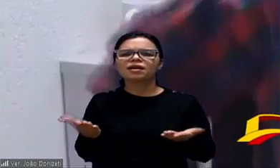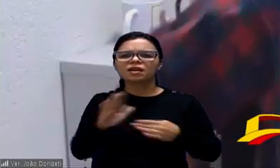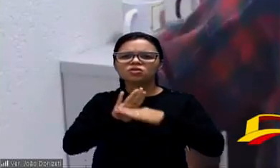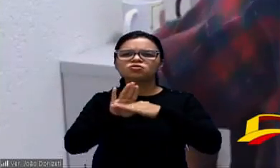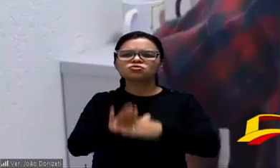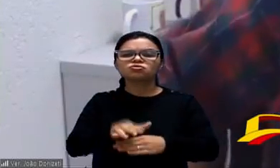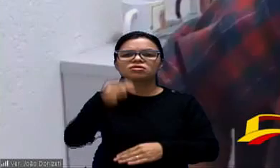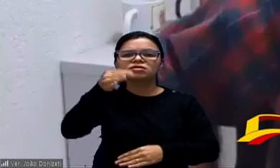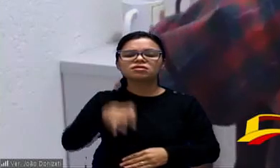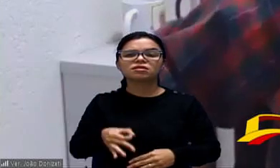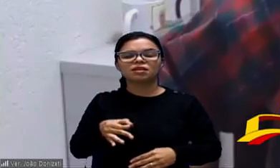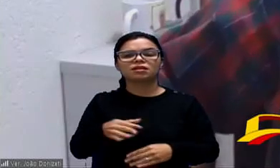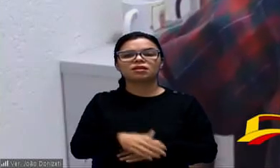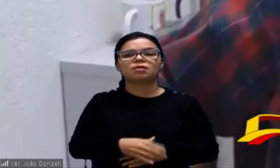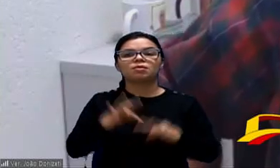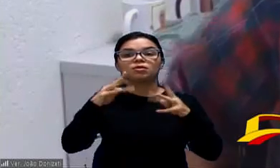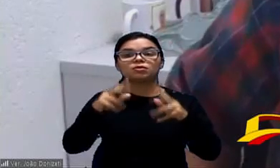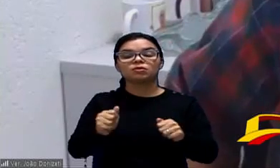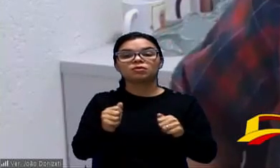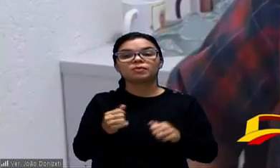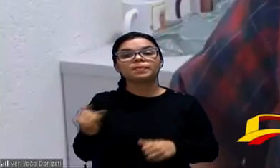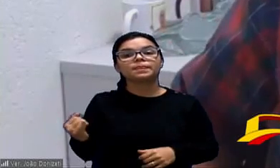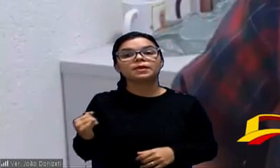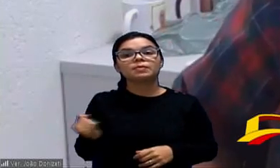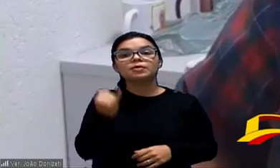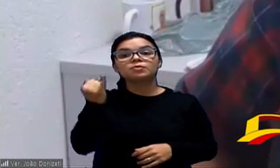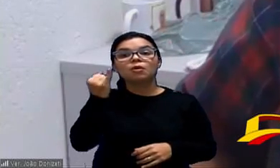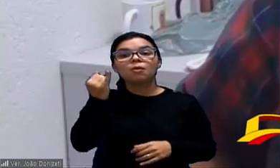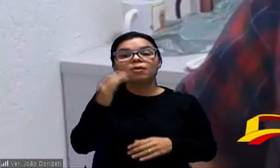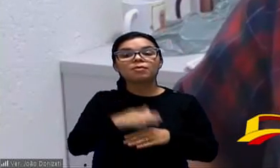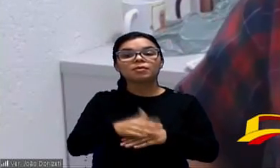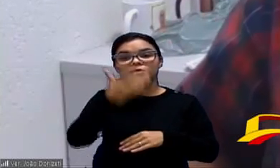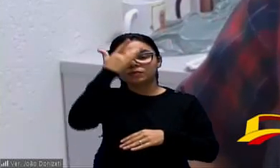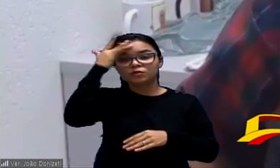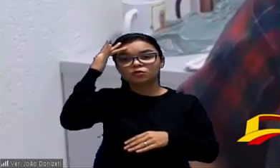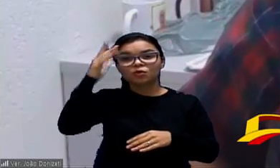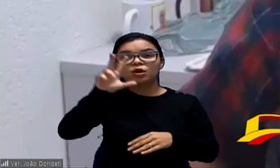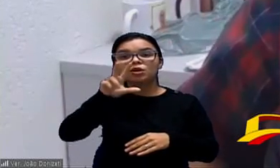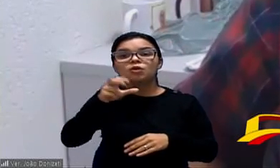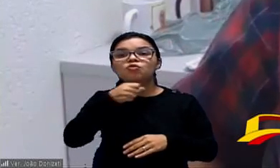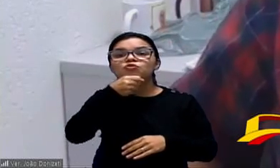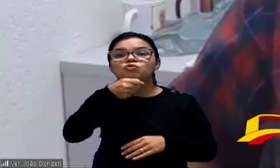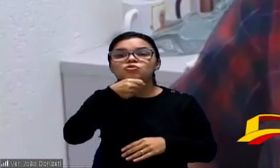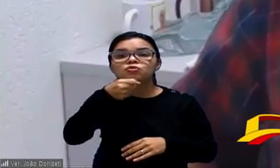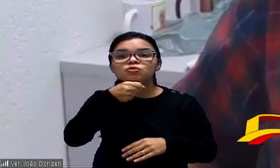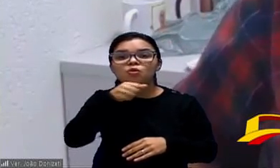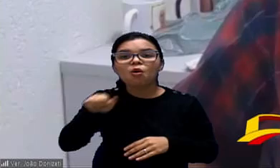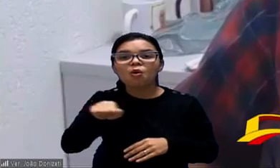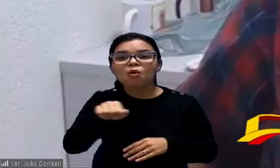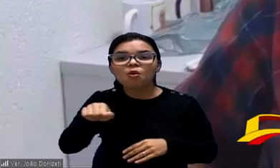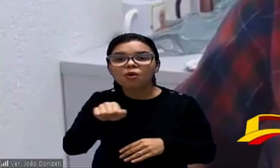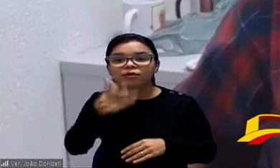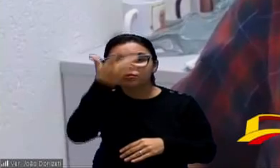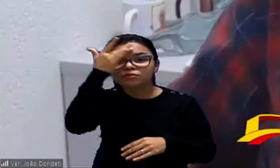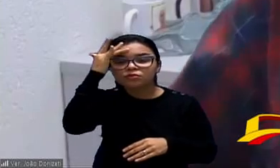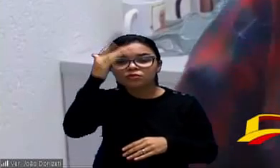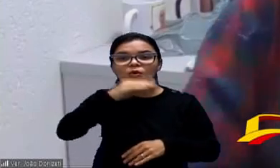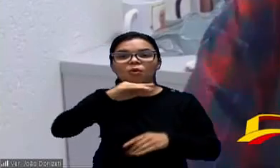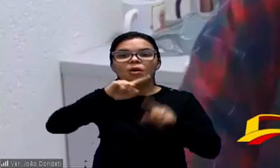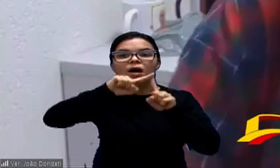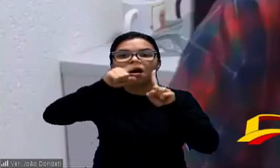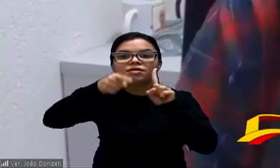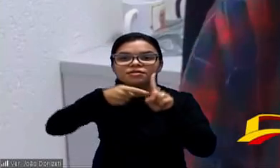comunidade. Principalmente para as pessoas na faixa de risco maior, que nem principalmente os idosos, gestantes, etc.